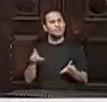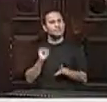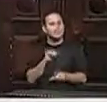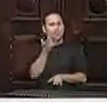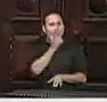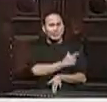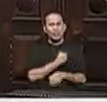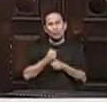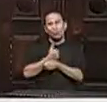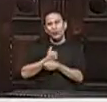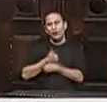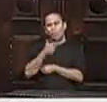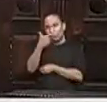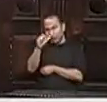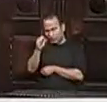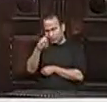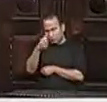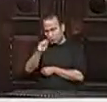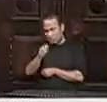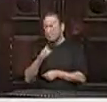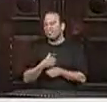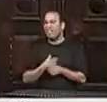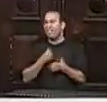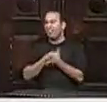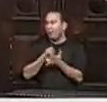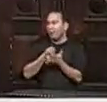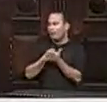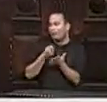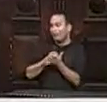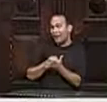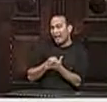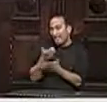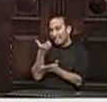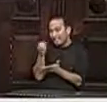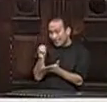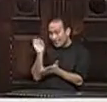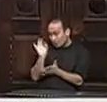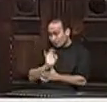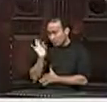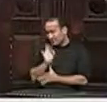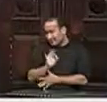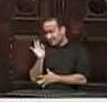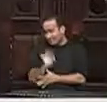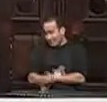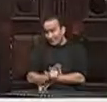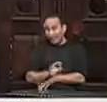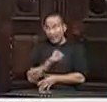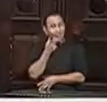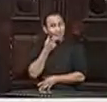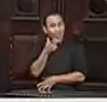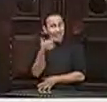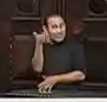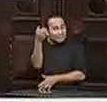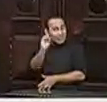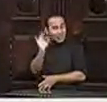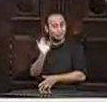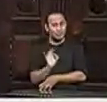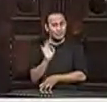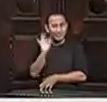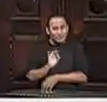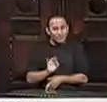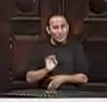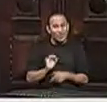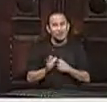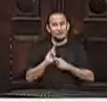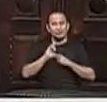de 2018, cobrar pelo menos 10%, eu disse 10% da dívida